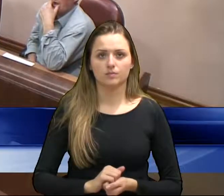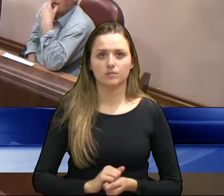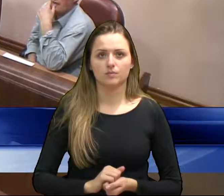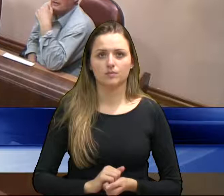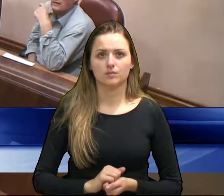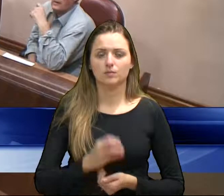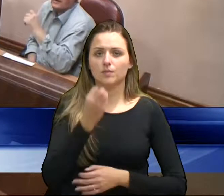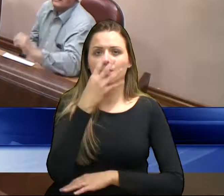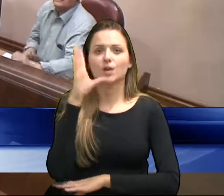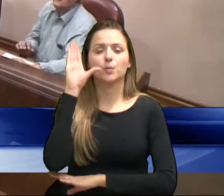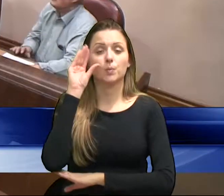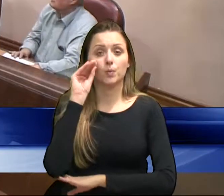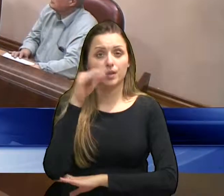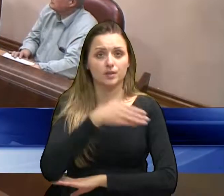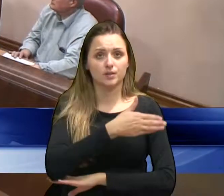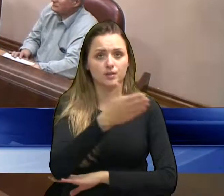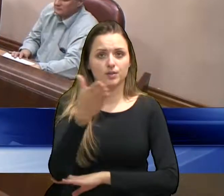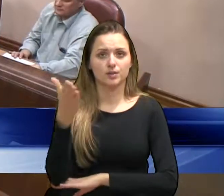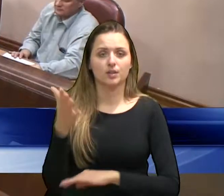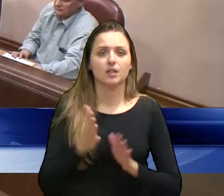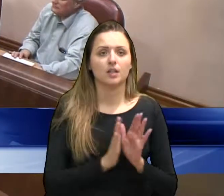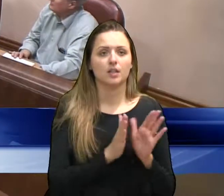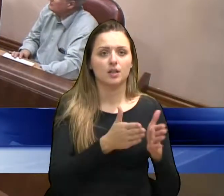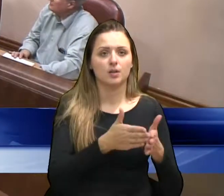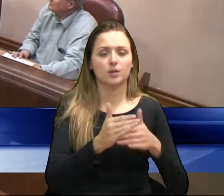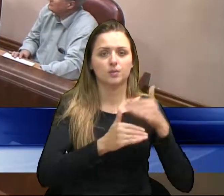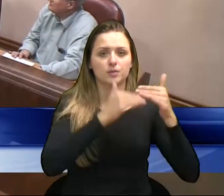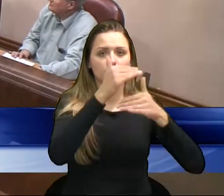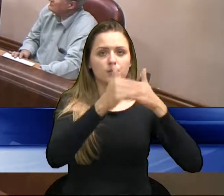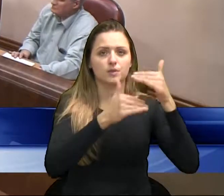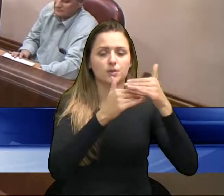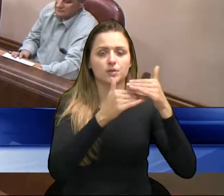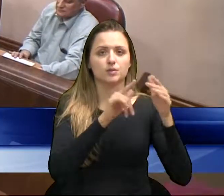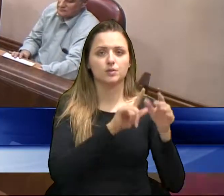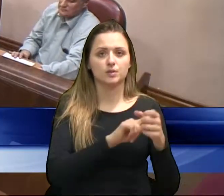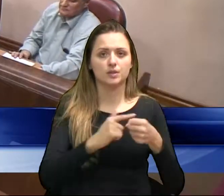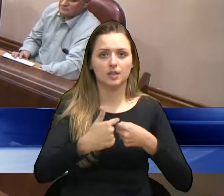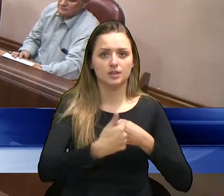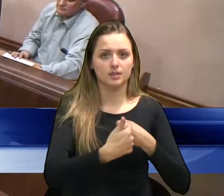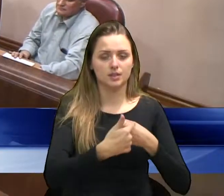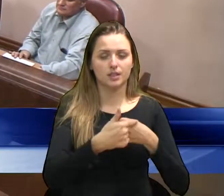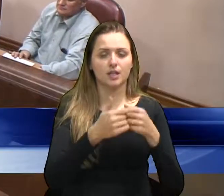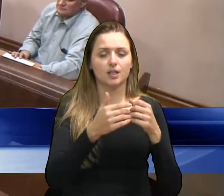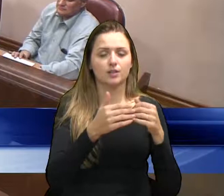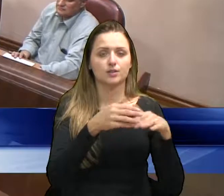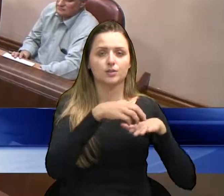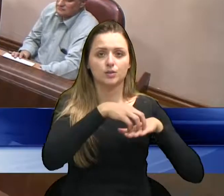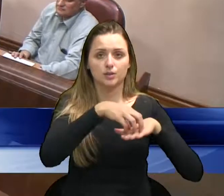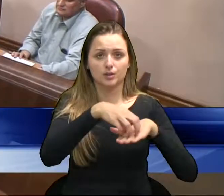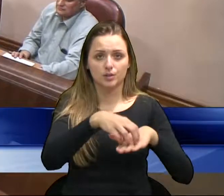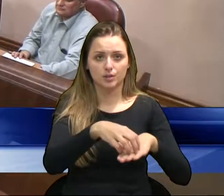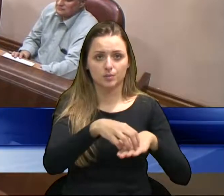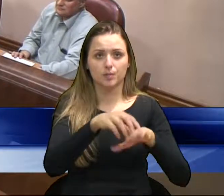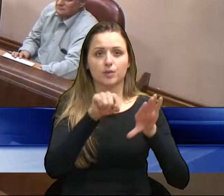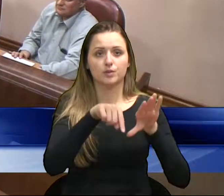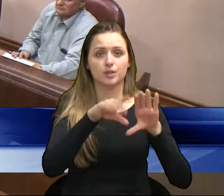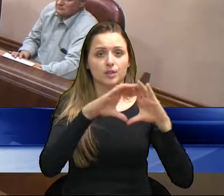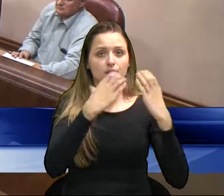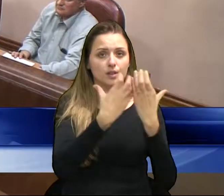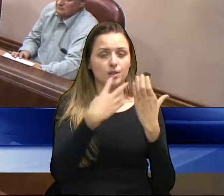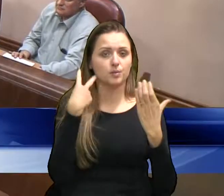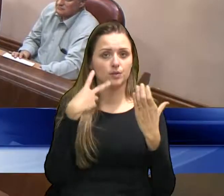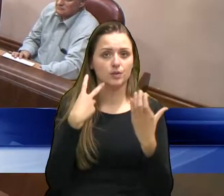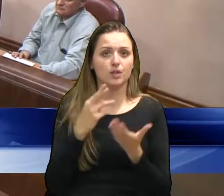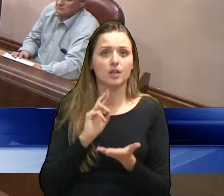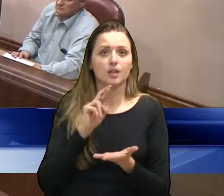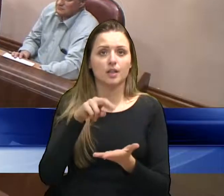Boa noite a todos. A Comissão de Desenvolvimento Urbano, Transporte e Habitação da Câmara Municipal